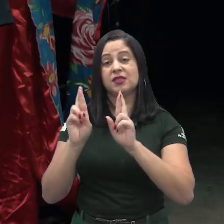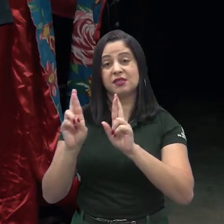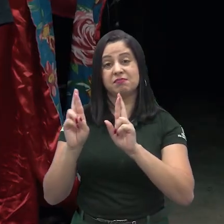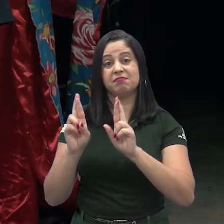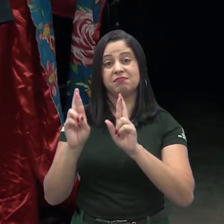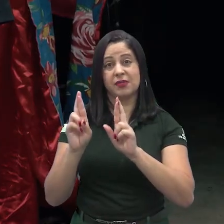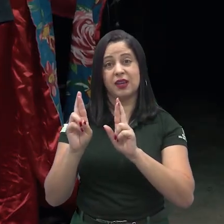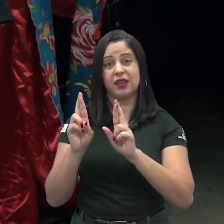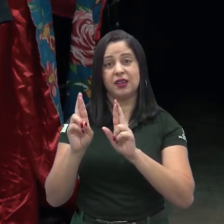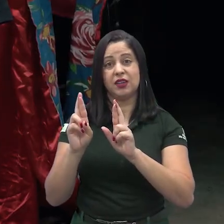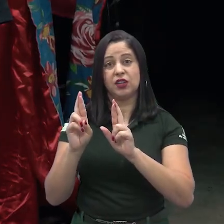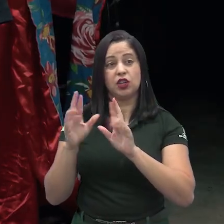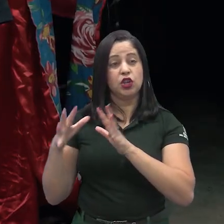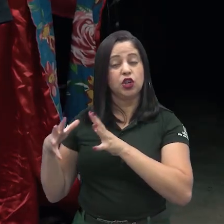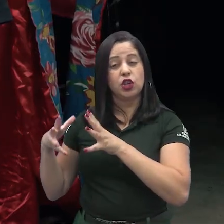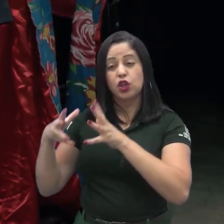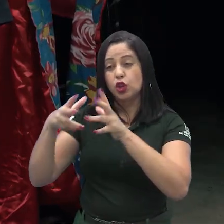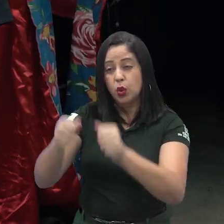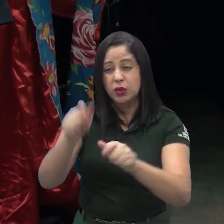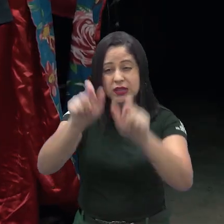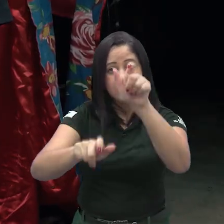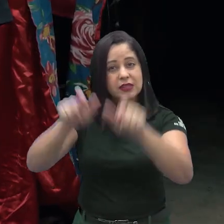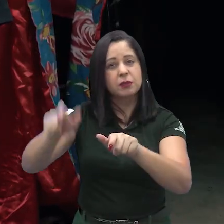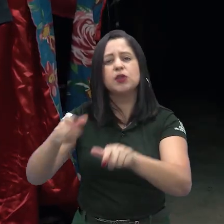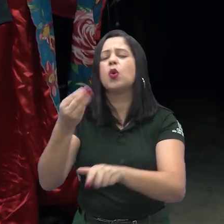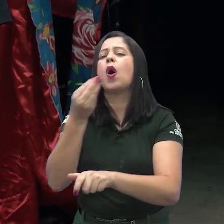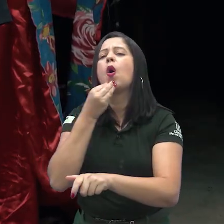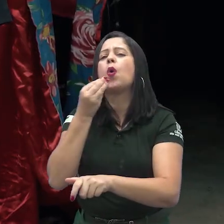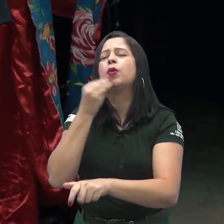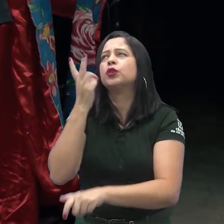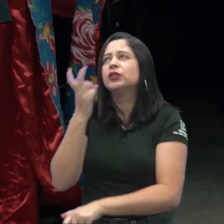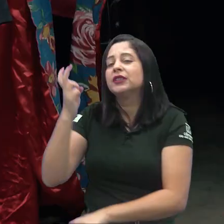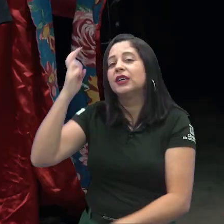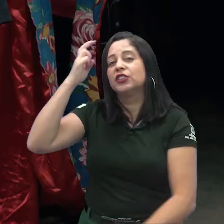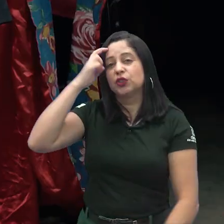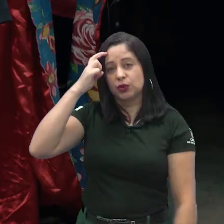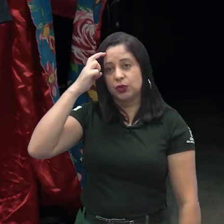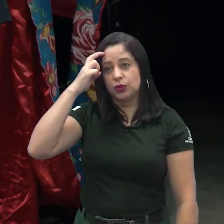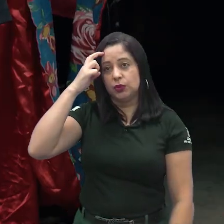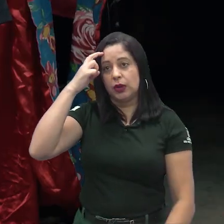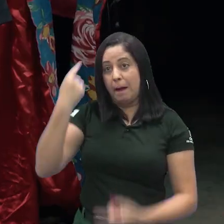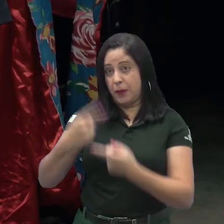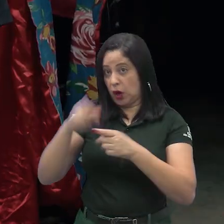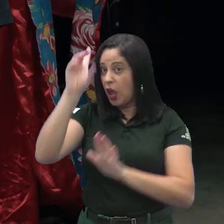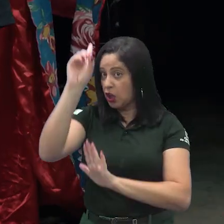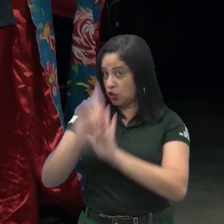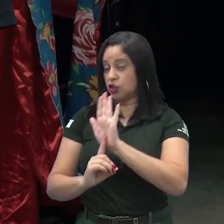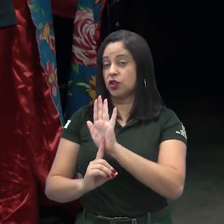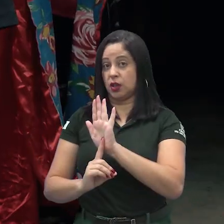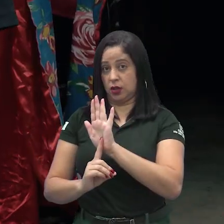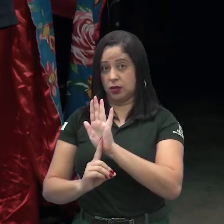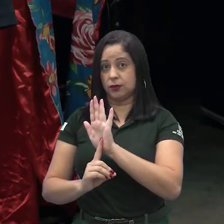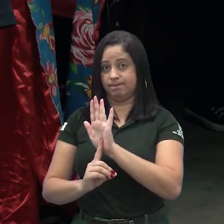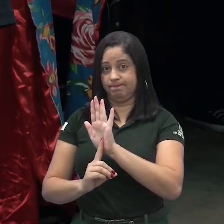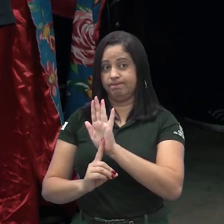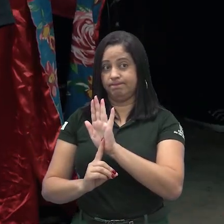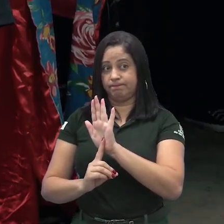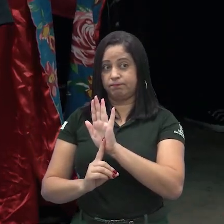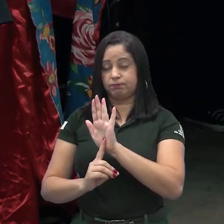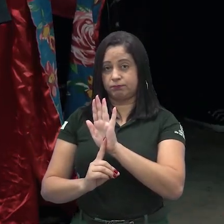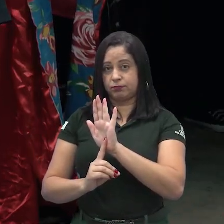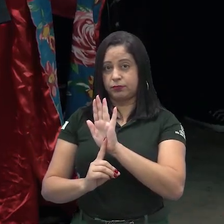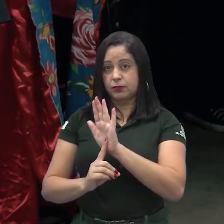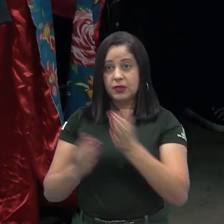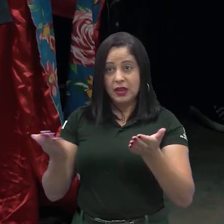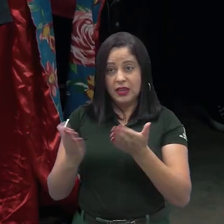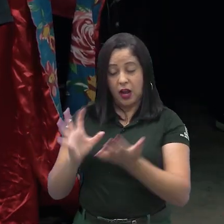que todos tenham acesso à cultura, dignidade, porque a cultura é um direito, né? E a gente, com